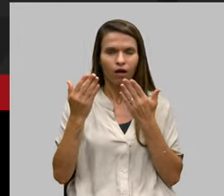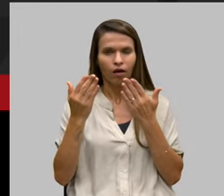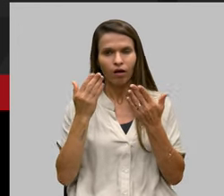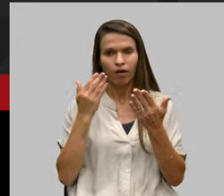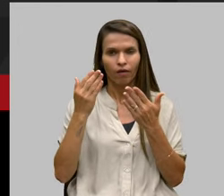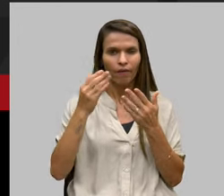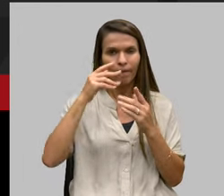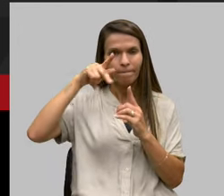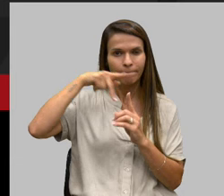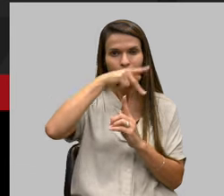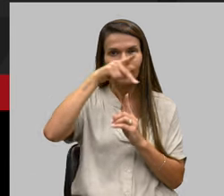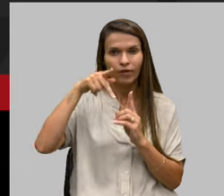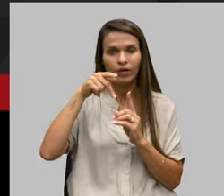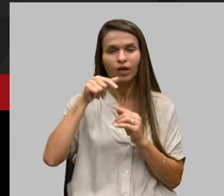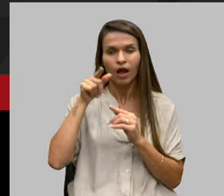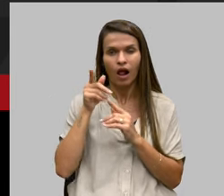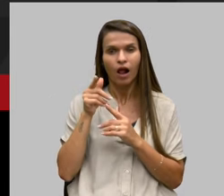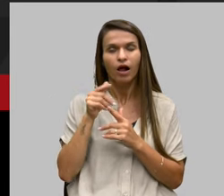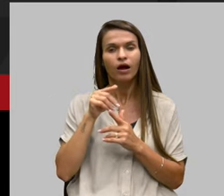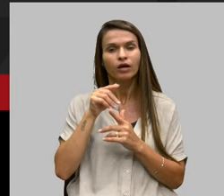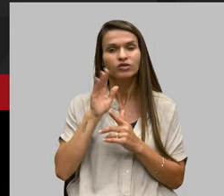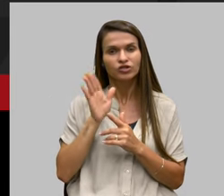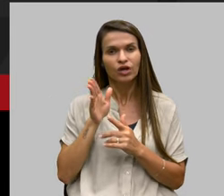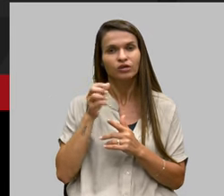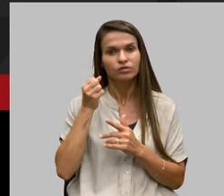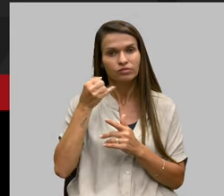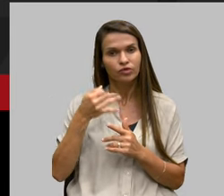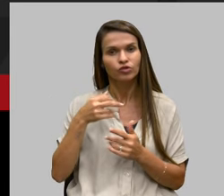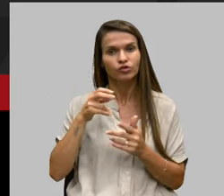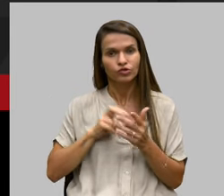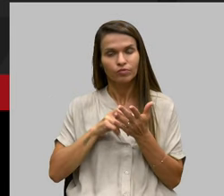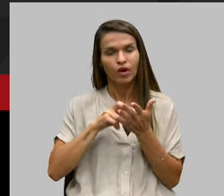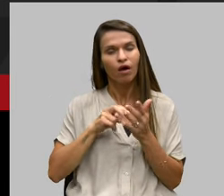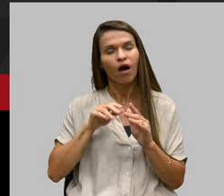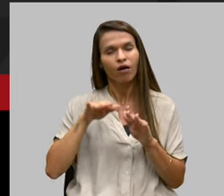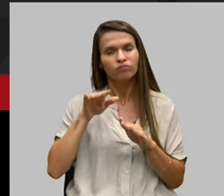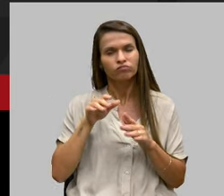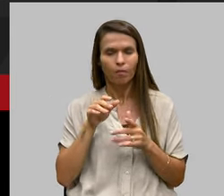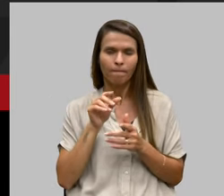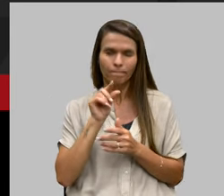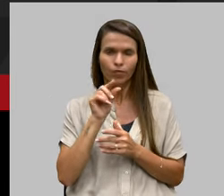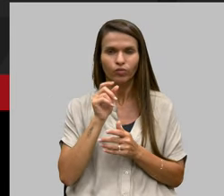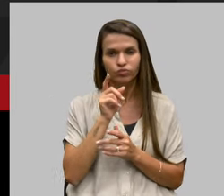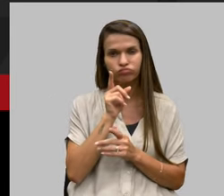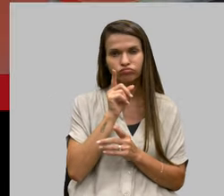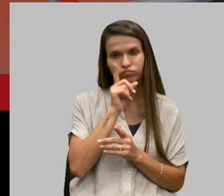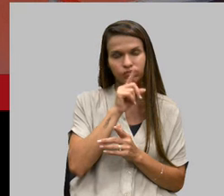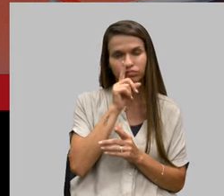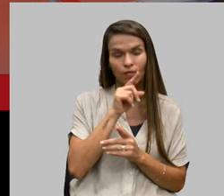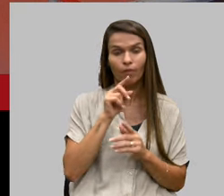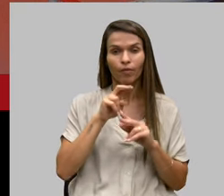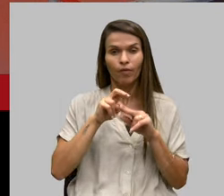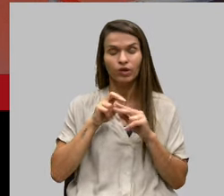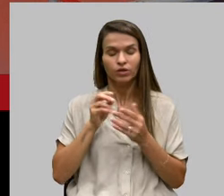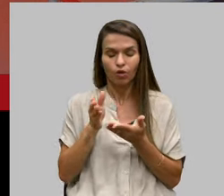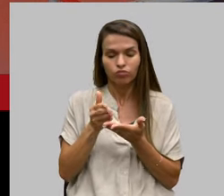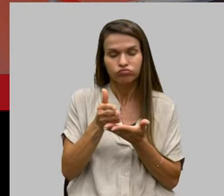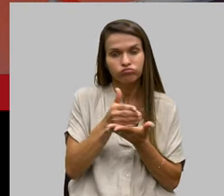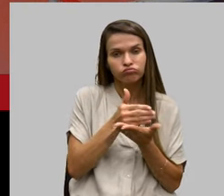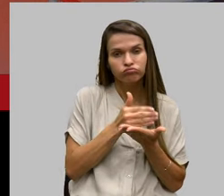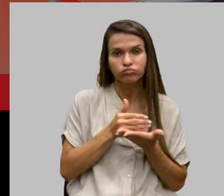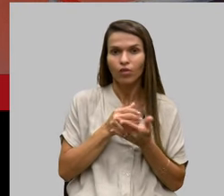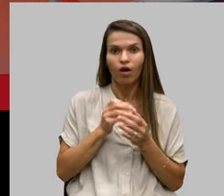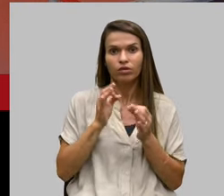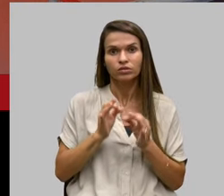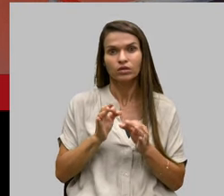Maria Júlia bem trouxe isso de manhã é natural que a gente tenha pequenos déficits pequenos superávits com passar do tempo porque a gente tá falando de estatística a gente não vai acertar na